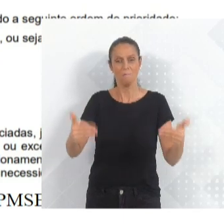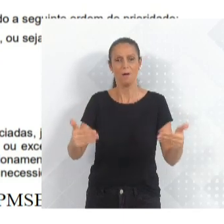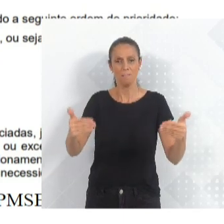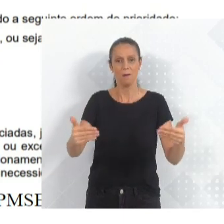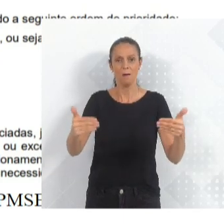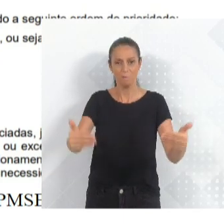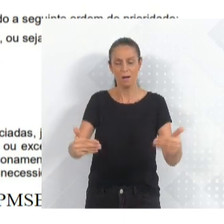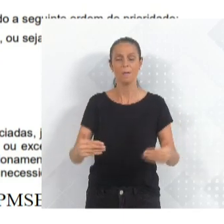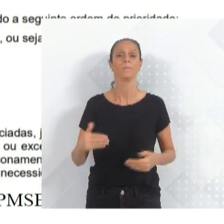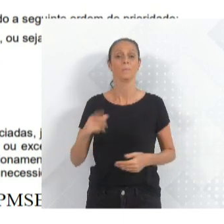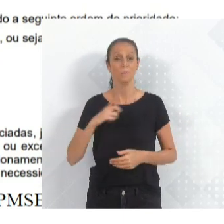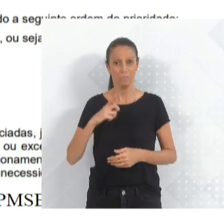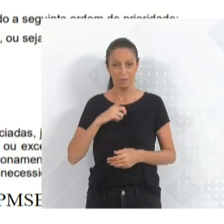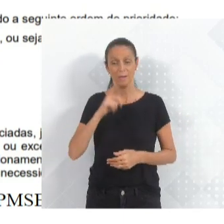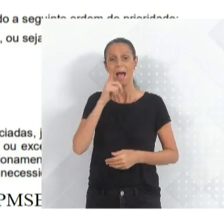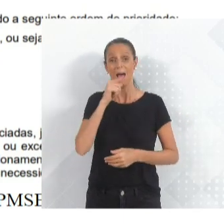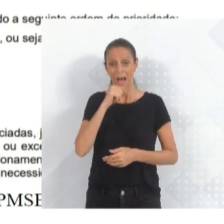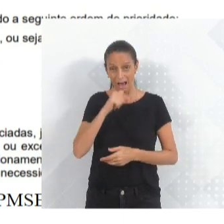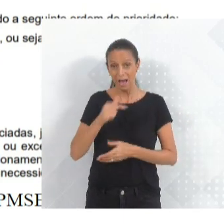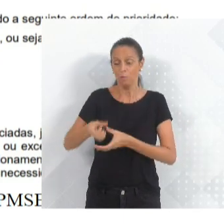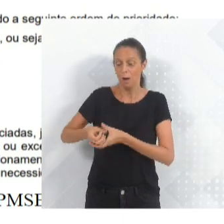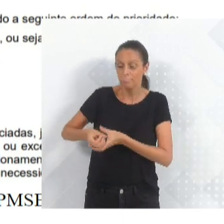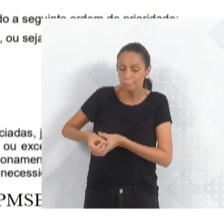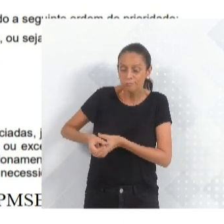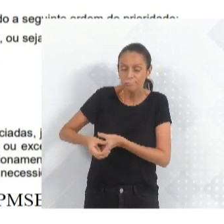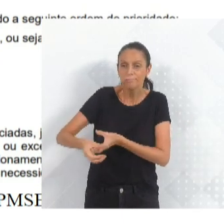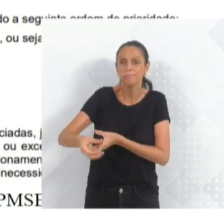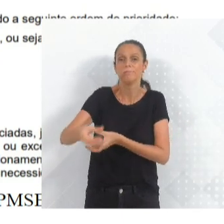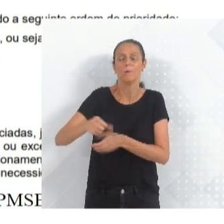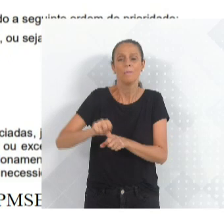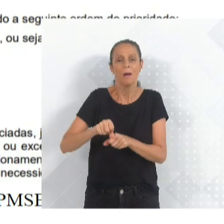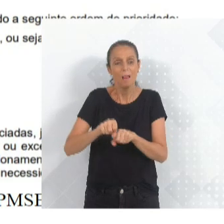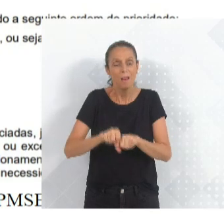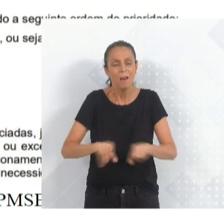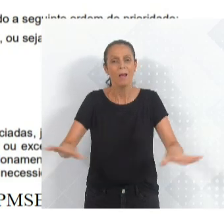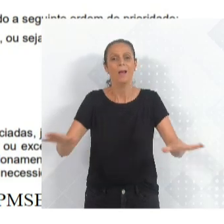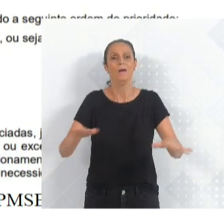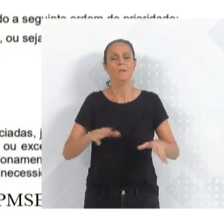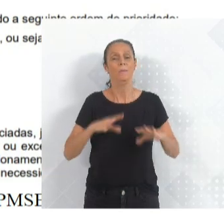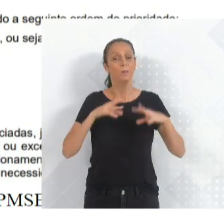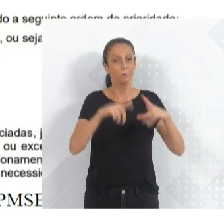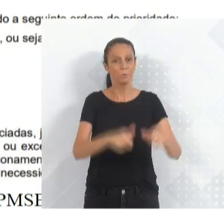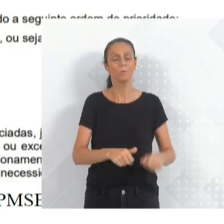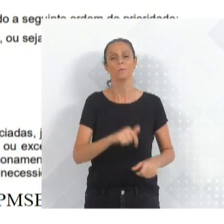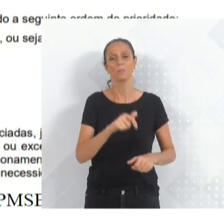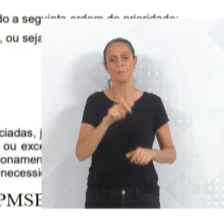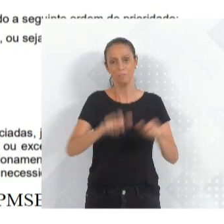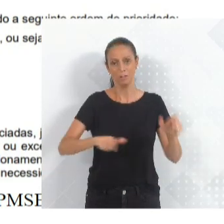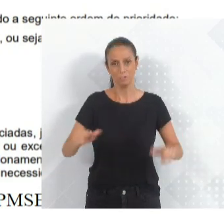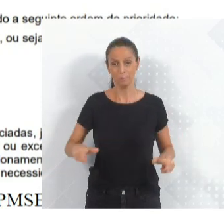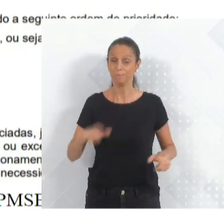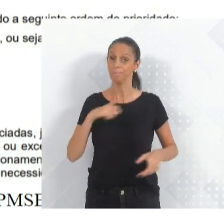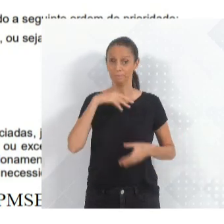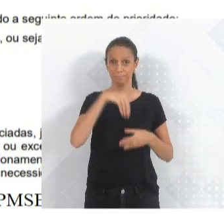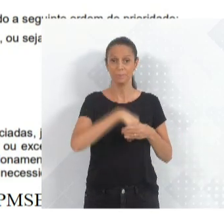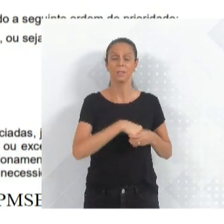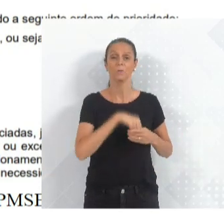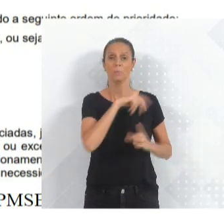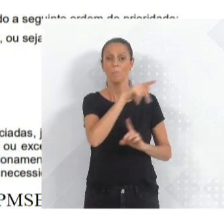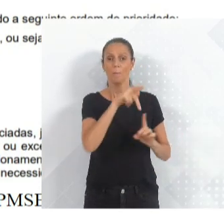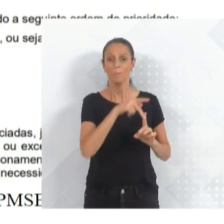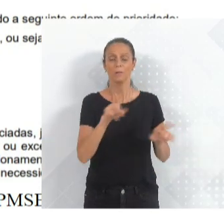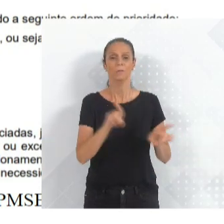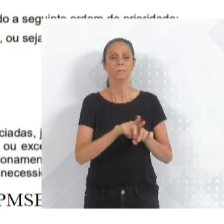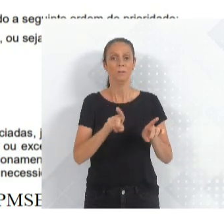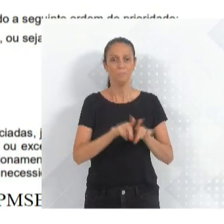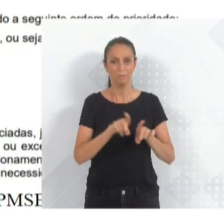a água disponível na casa das pessoas. Então, lá nesse plano municipal, consta lá, né, que a ampla divulgação à comunidade